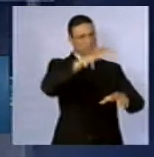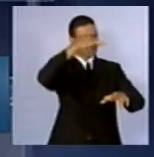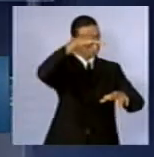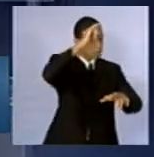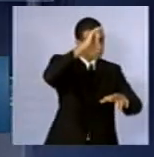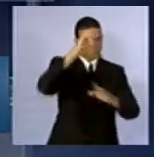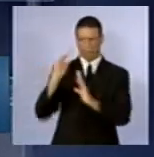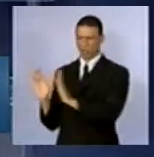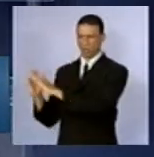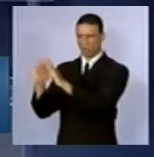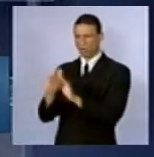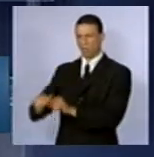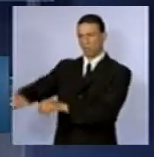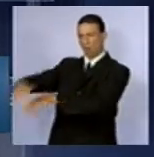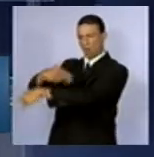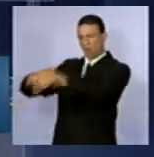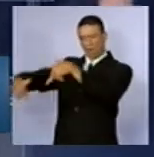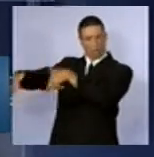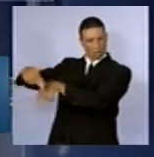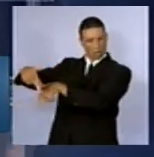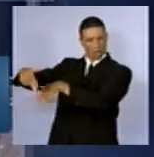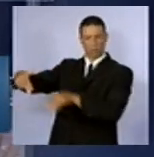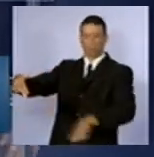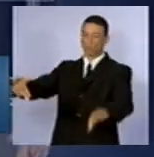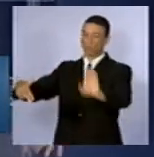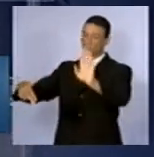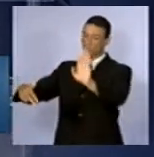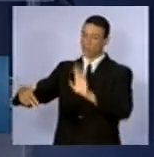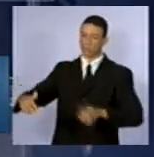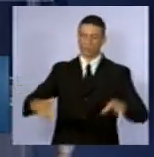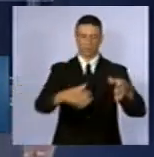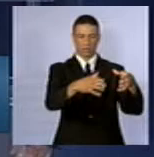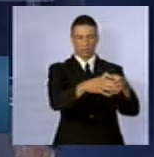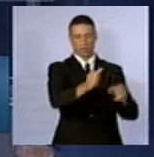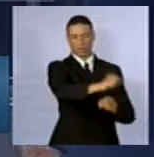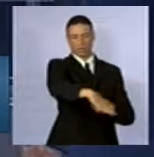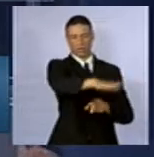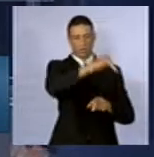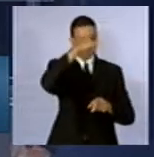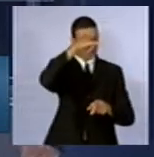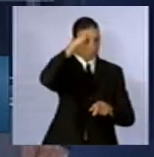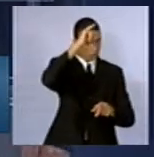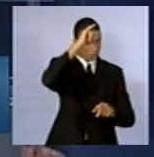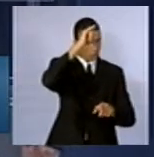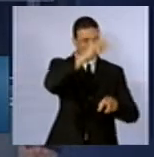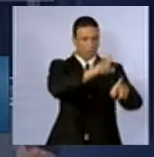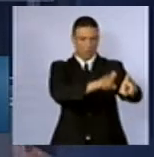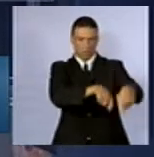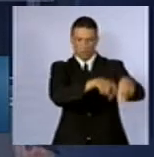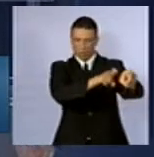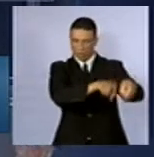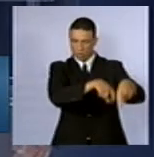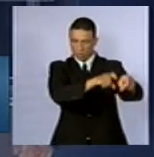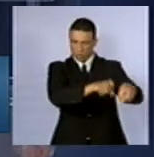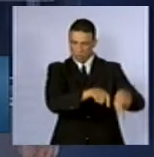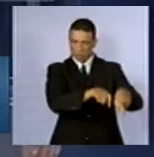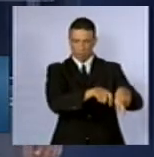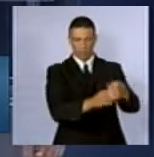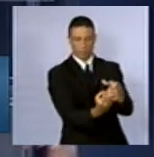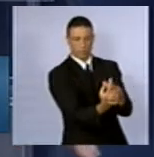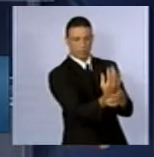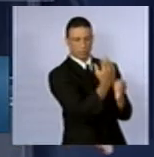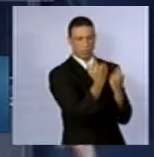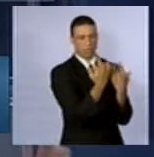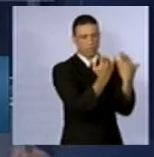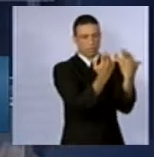gostaria de pontuar que nas áreas rurais você permite agricultura no interior da inclusive no interior da